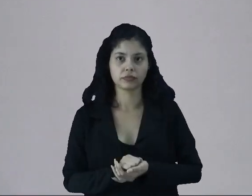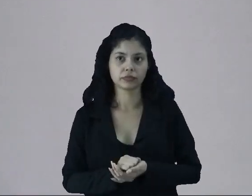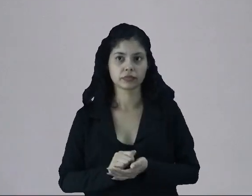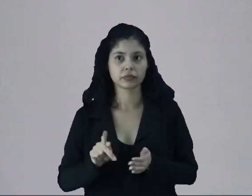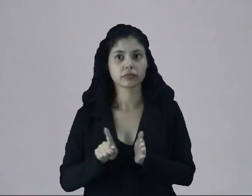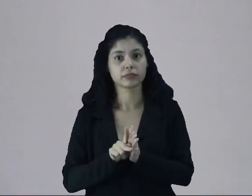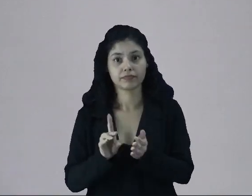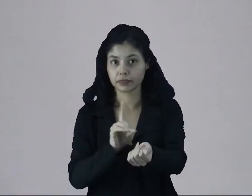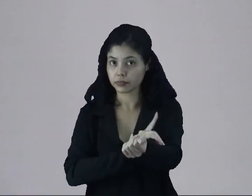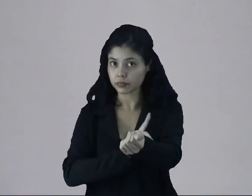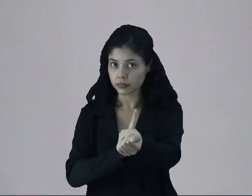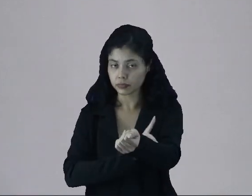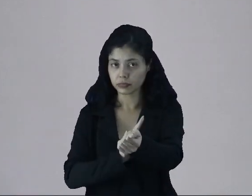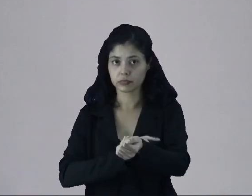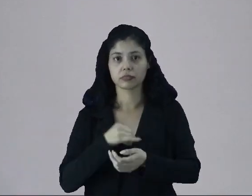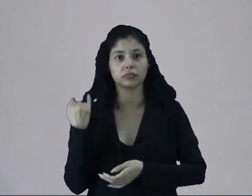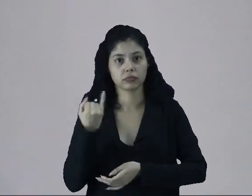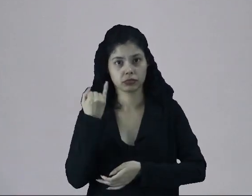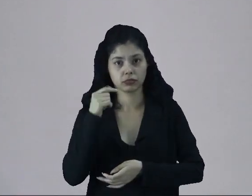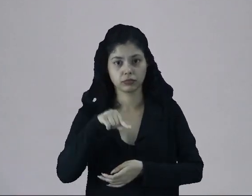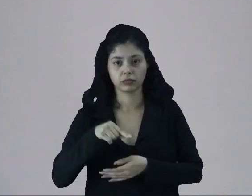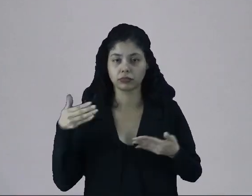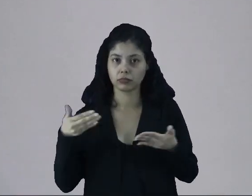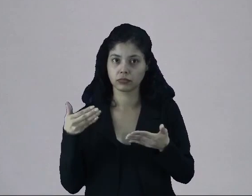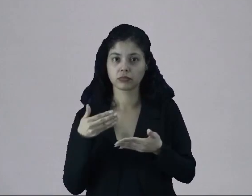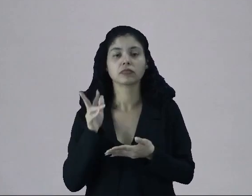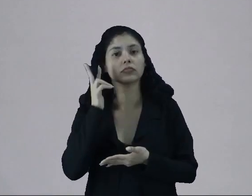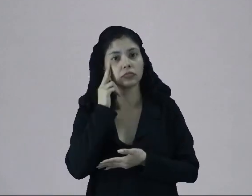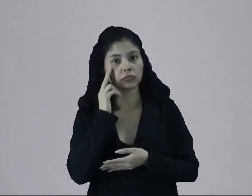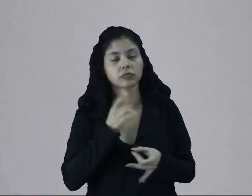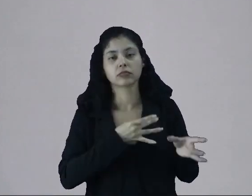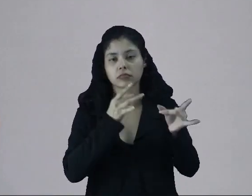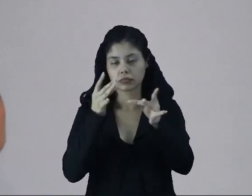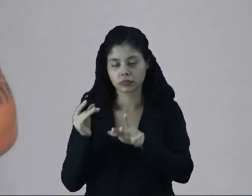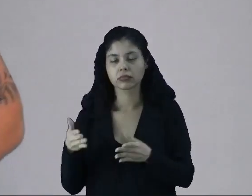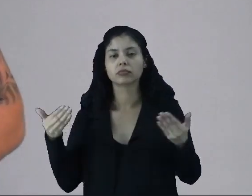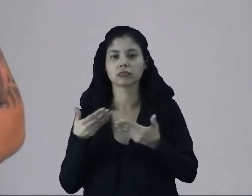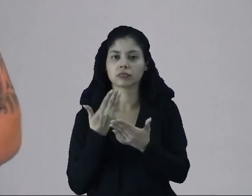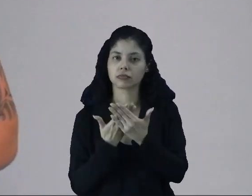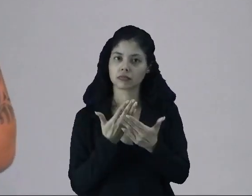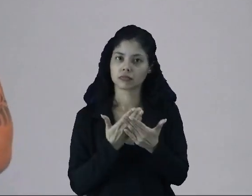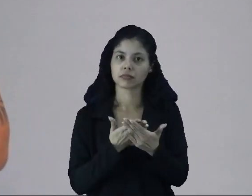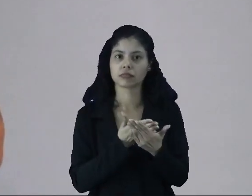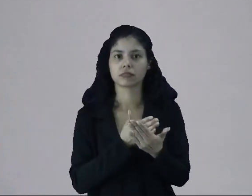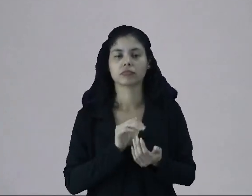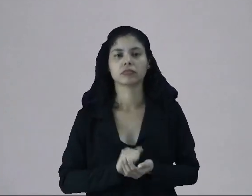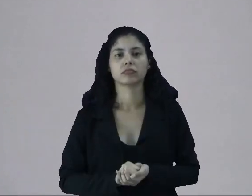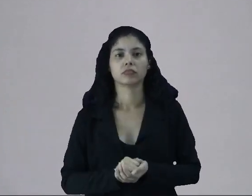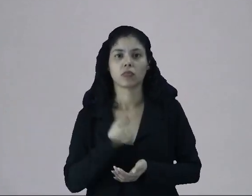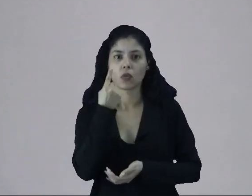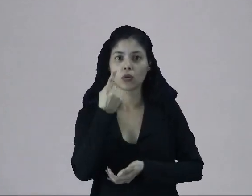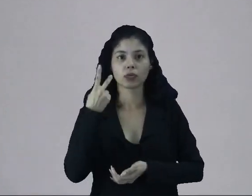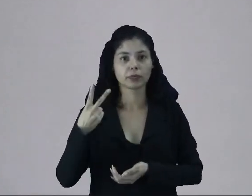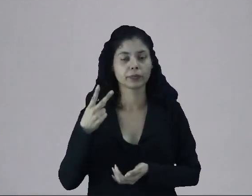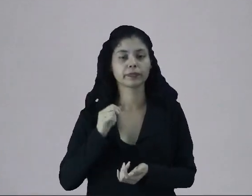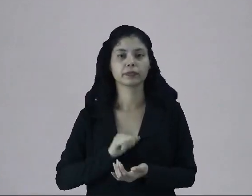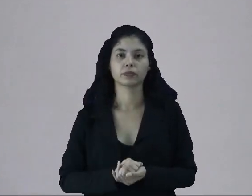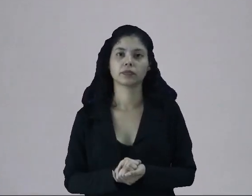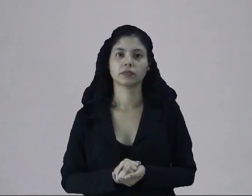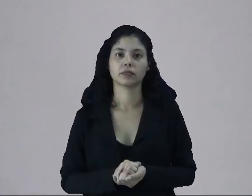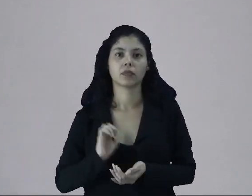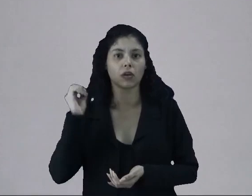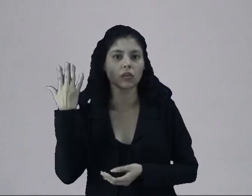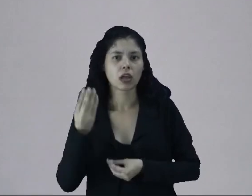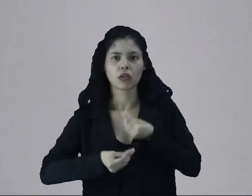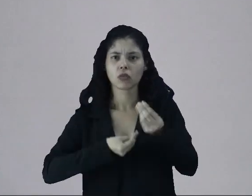principalmente a diabetes, que é uma doença muito comum hoje em dia. Deixa a dica aí para você já estudar sobre a diabetes tipo 1 e tipo 2, as suas causas,